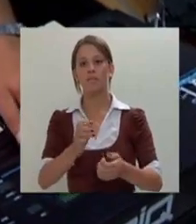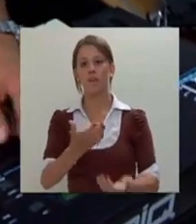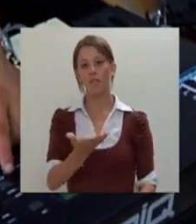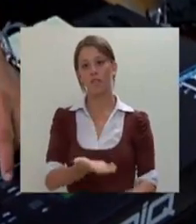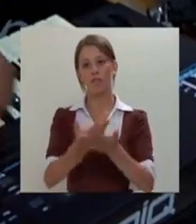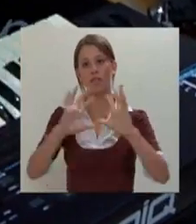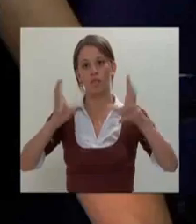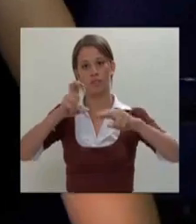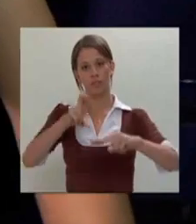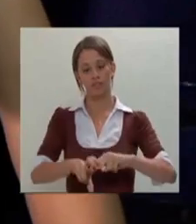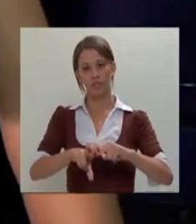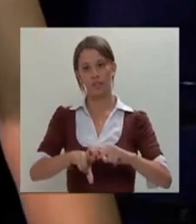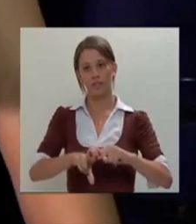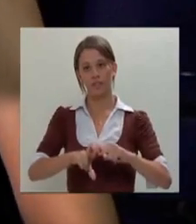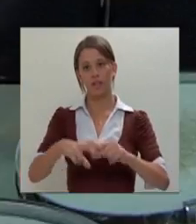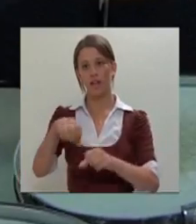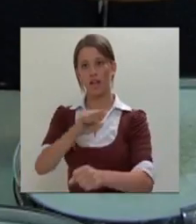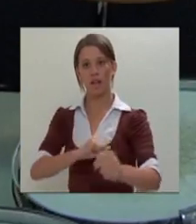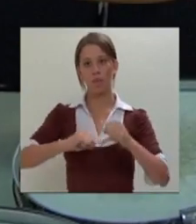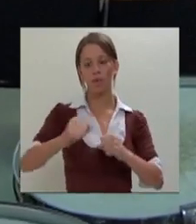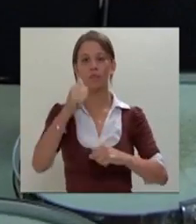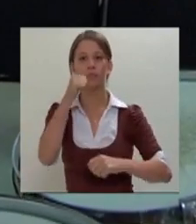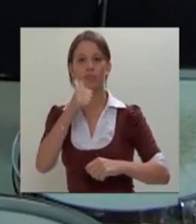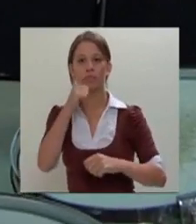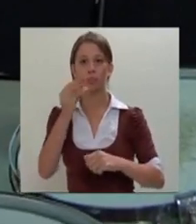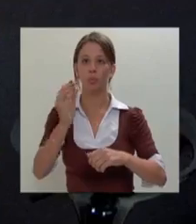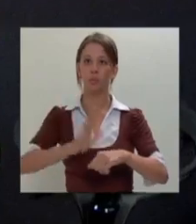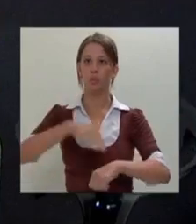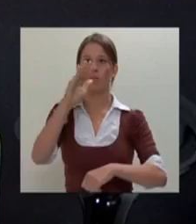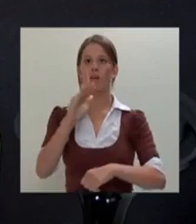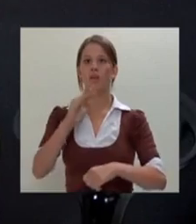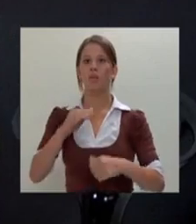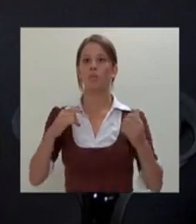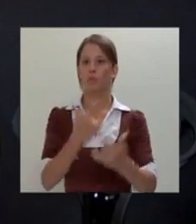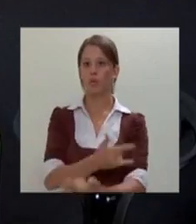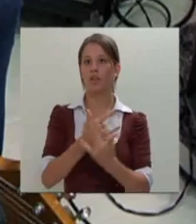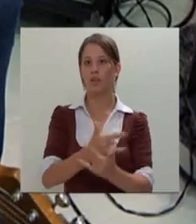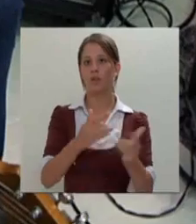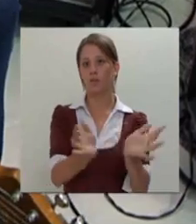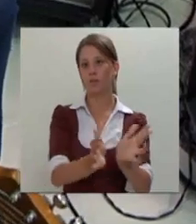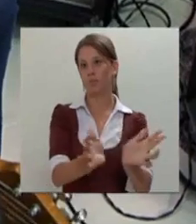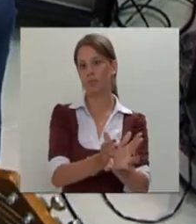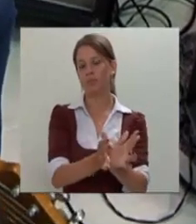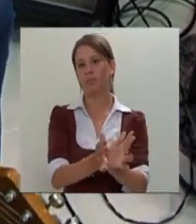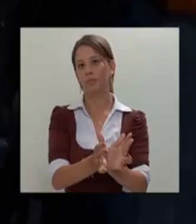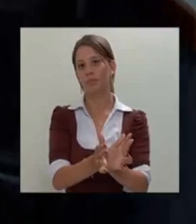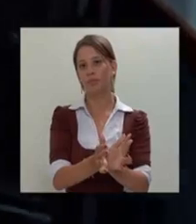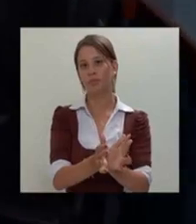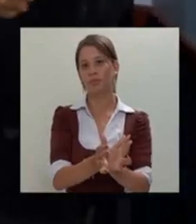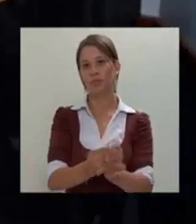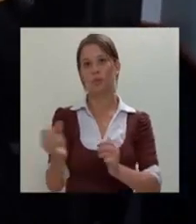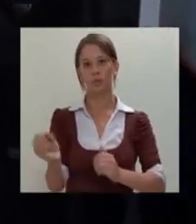Ney Guedes e Dinho Zampier nos teclados, Rodrigo Peixe na bateria, Marcos Túlio, violão, Vitor Lira,